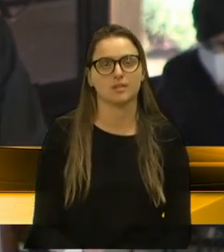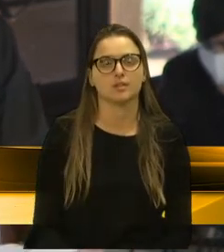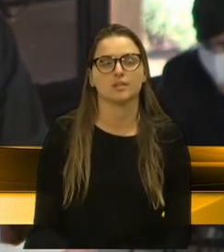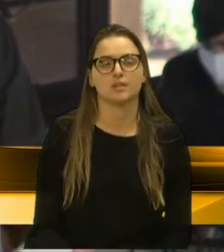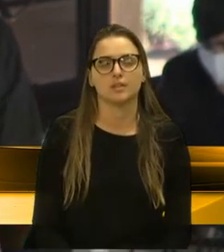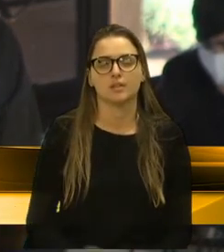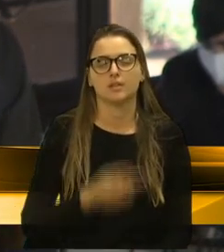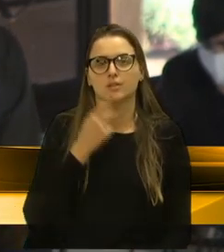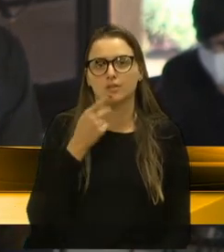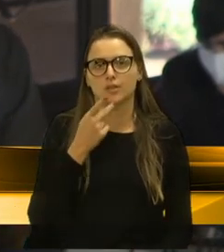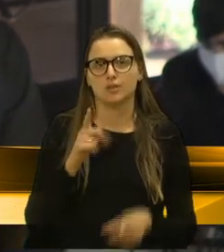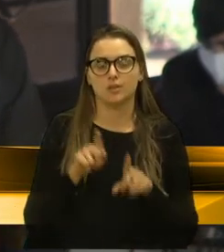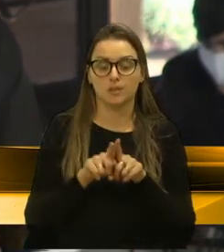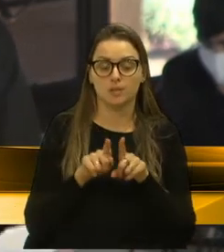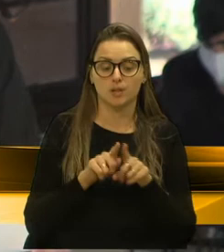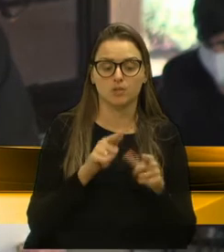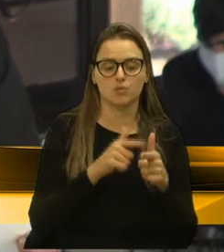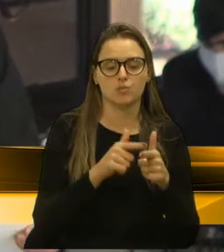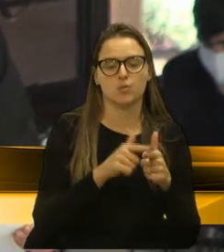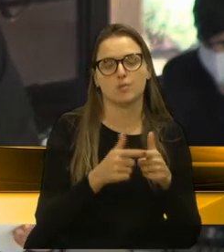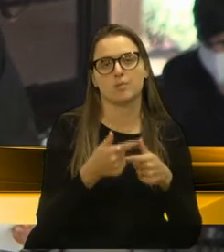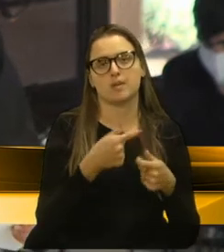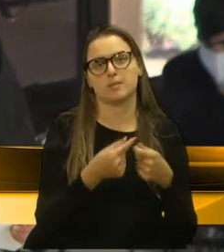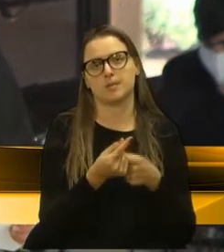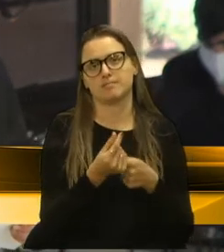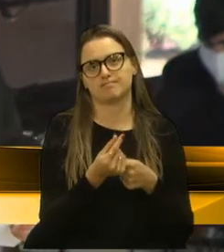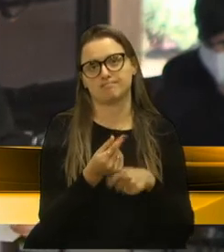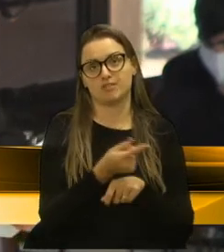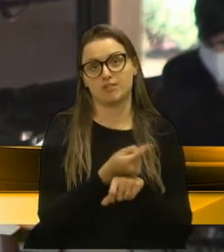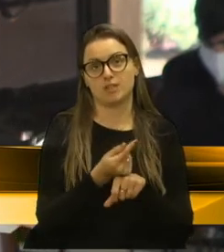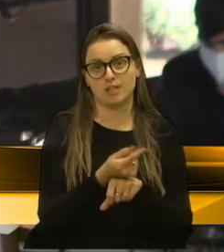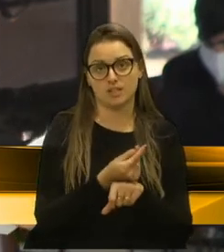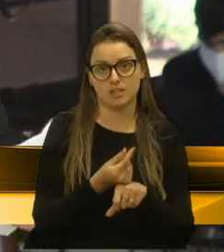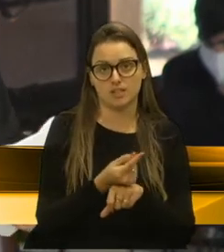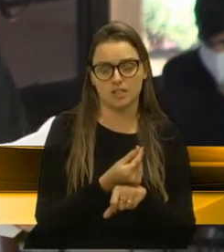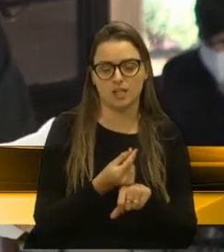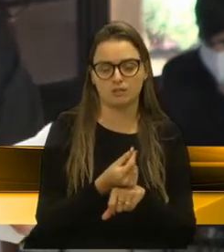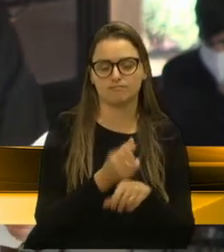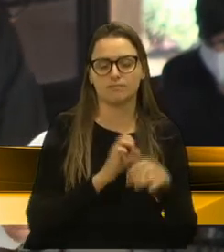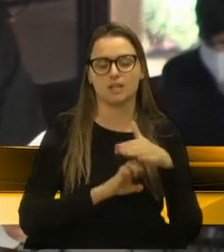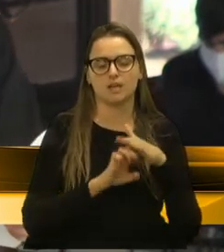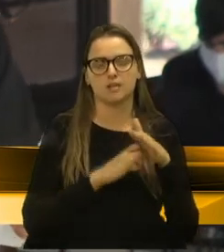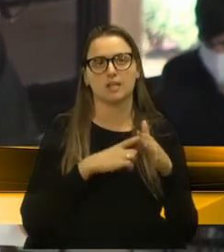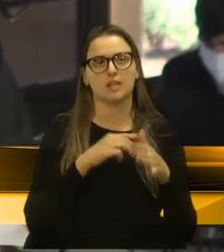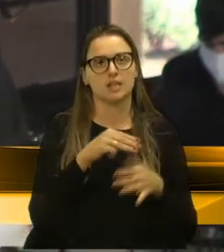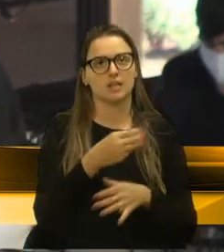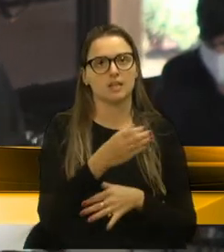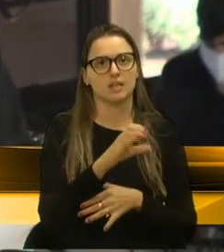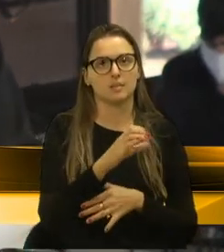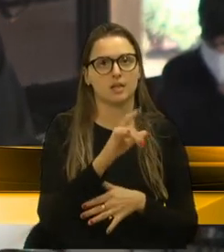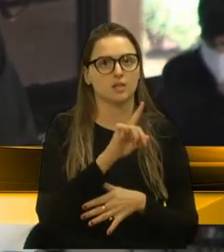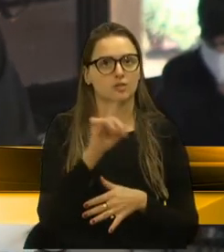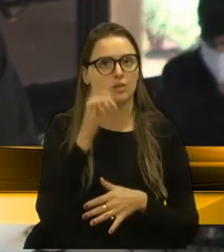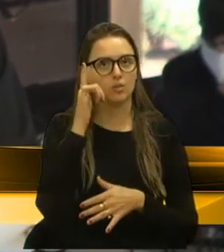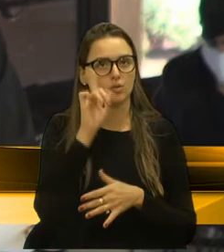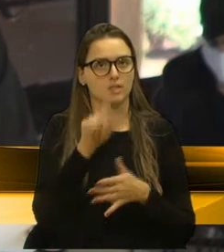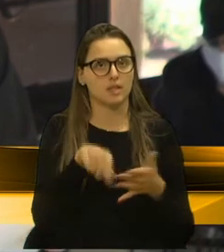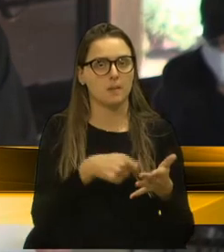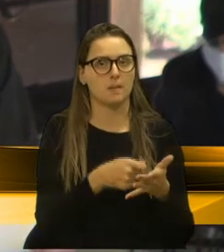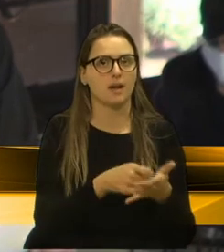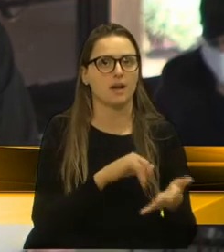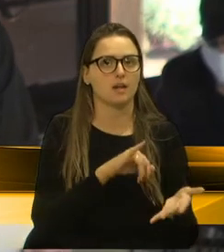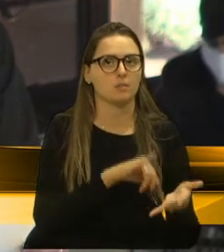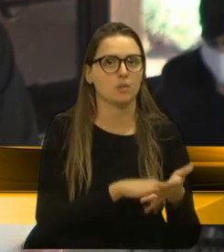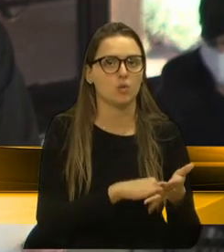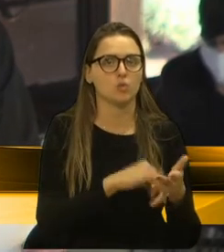Relatou das dificuldades financeiras que estão sendo enfrentadas pela empresa, que desde março não quita seus impostos municipais e